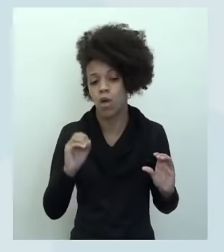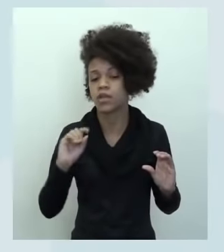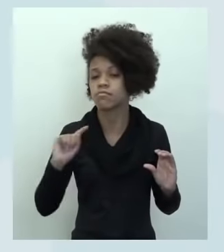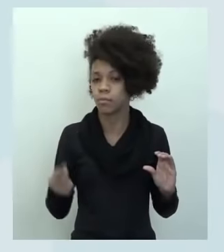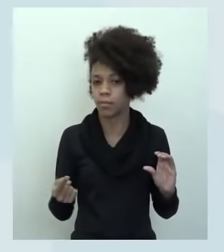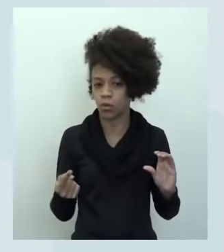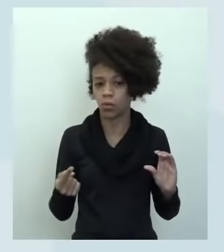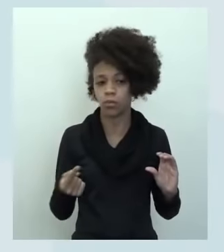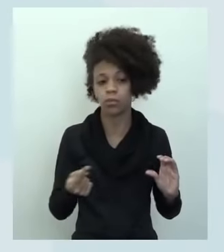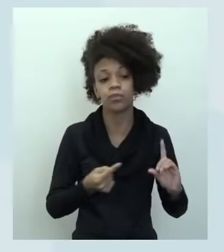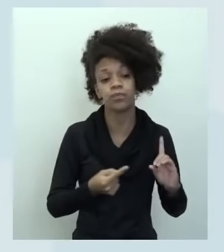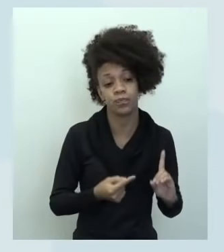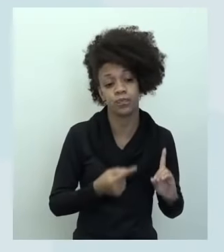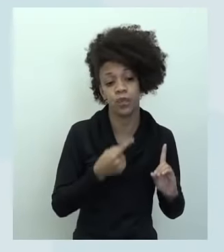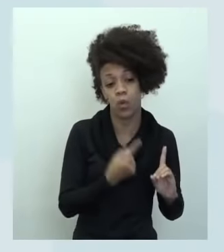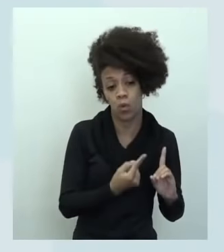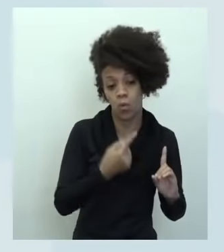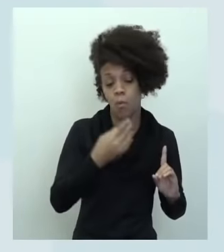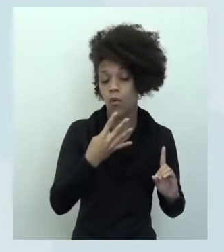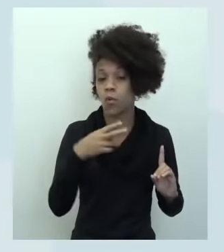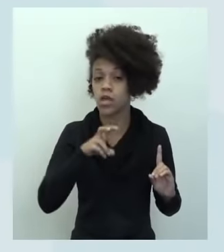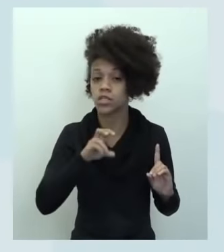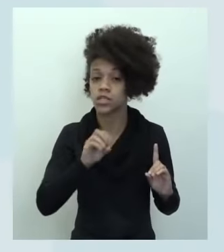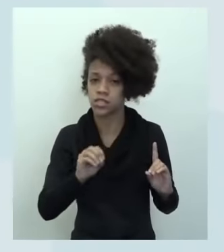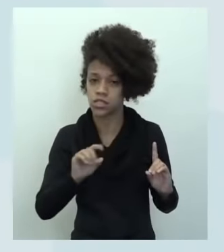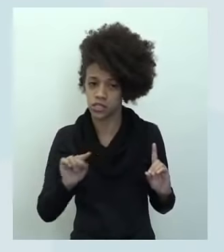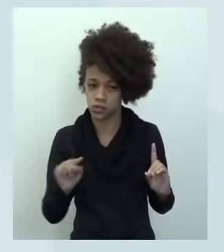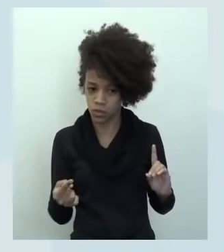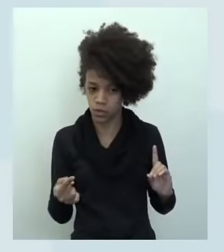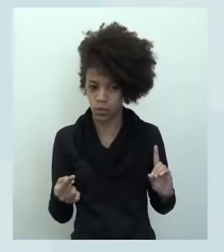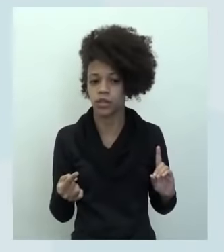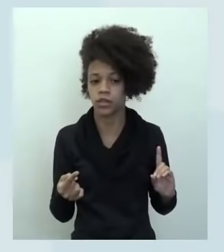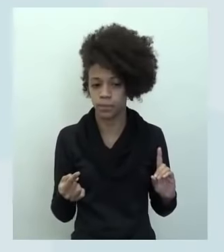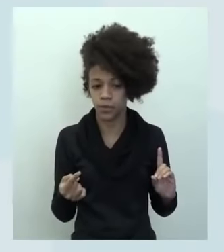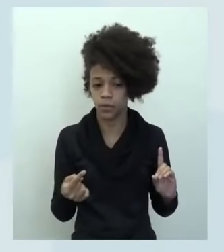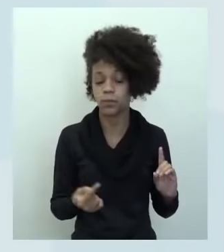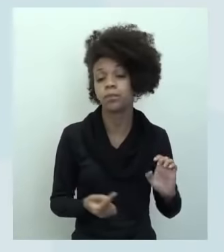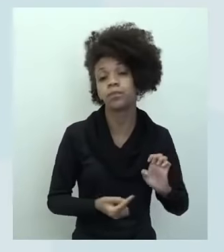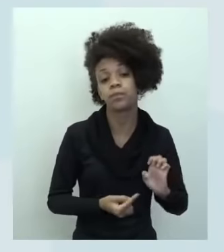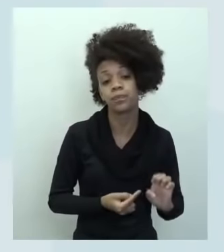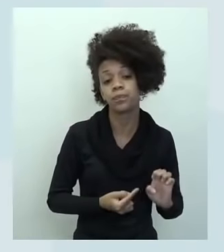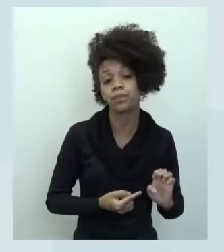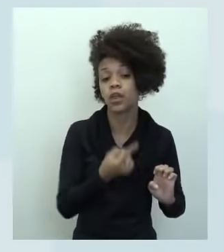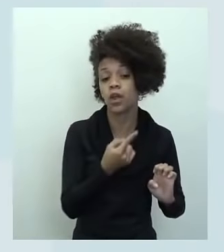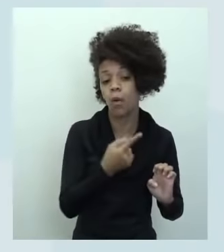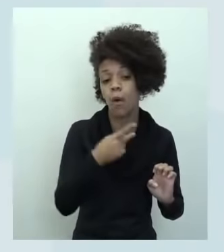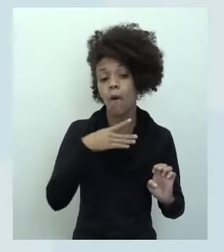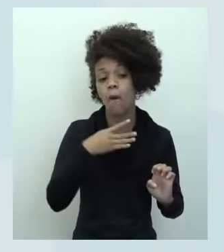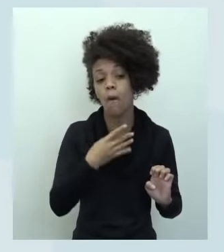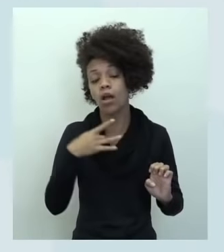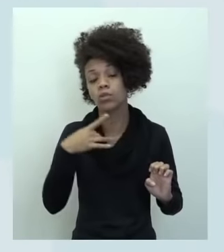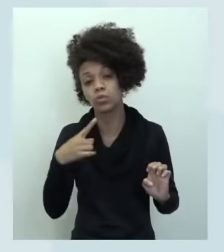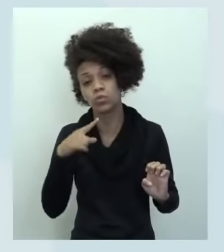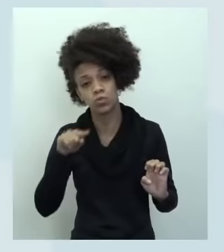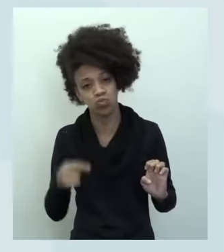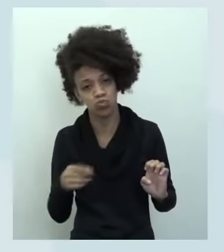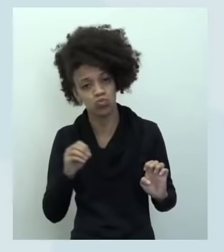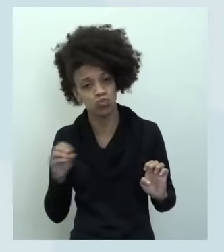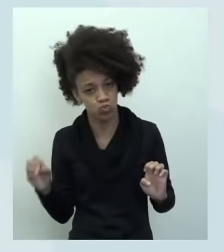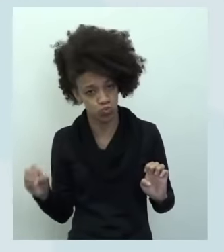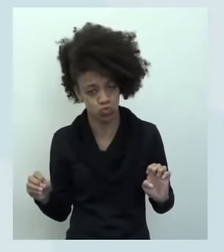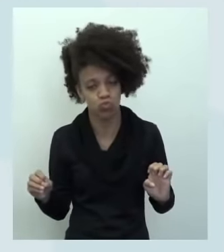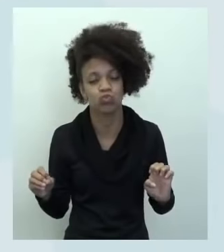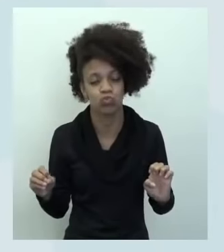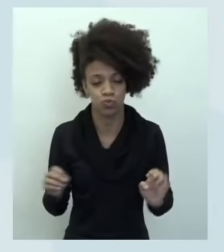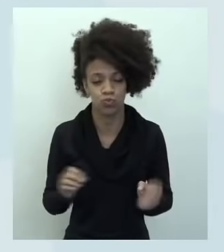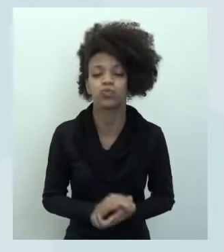mil. Opção D, 1 por 450 milhões. Ou opção E, 1